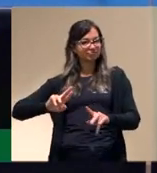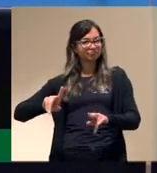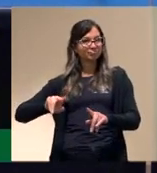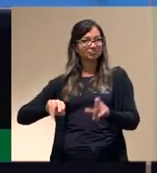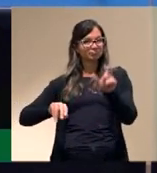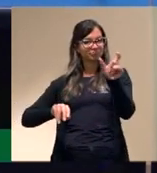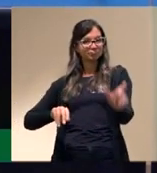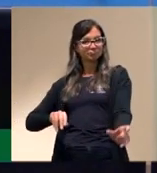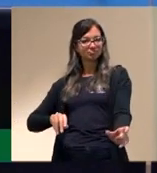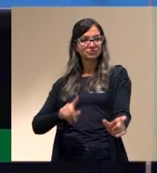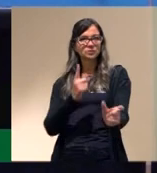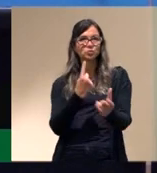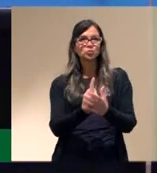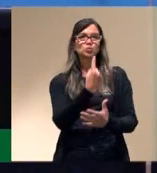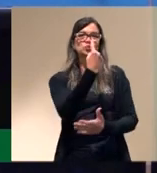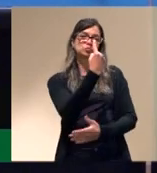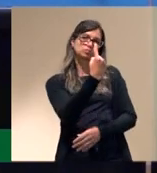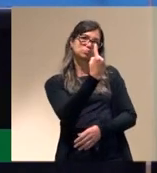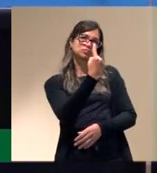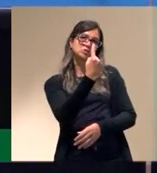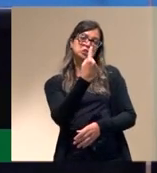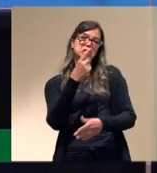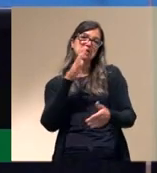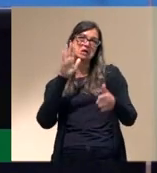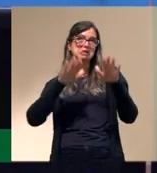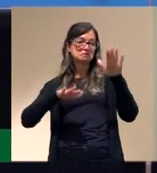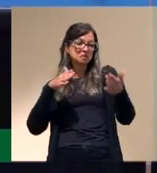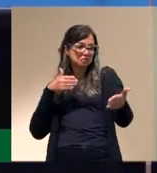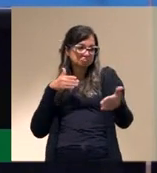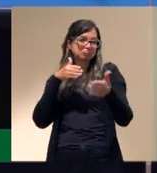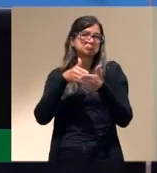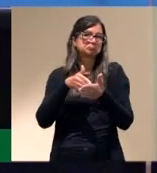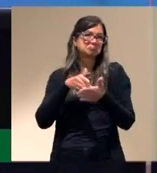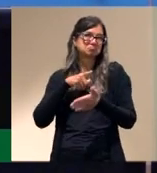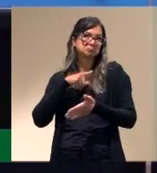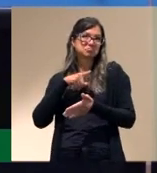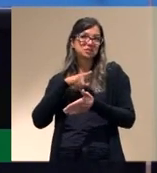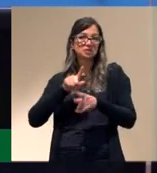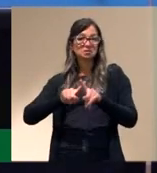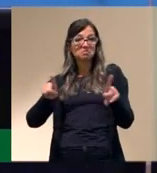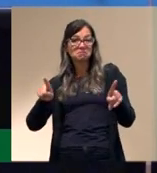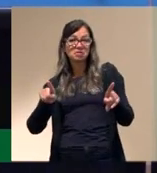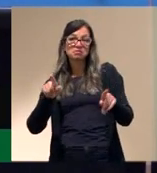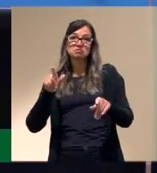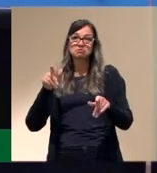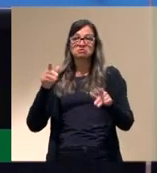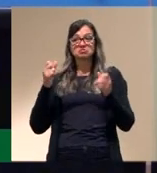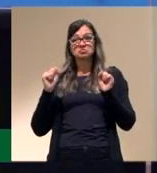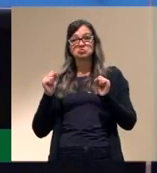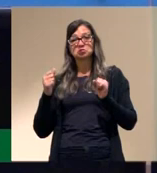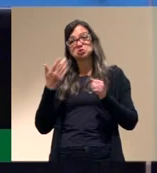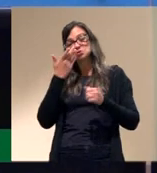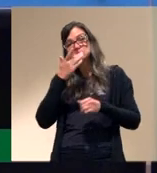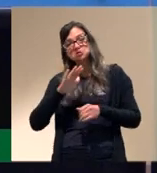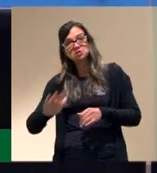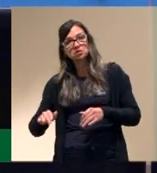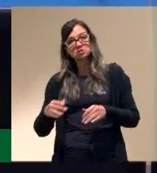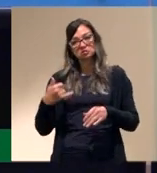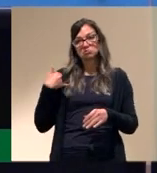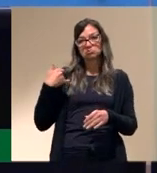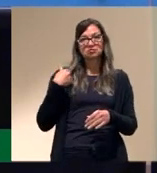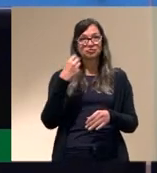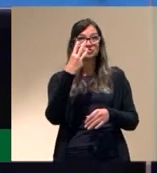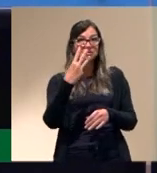é apenas uma delimitação, quiçá biológica, nem biológica, de uma criança de 3 anos.